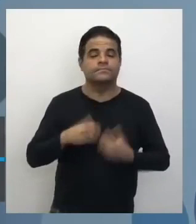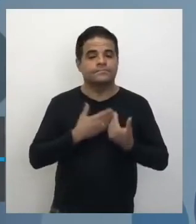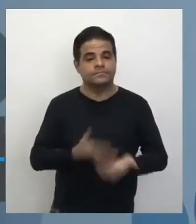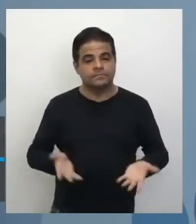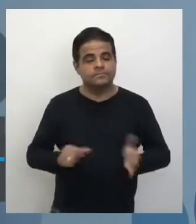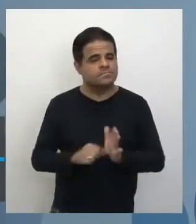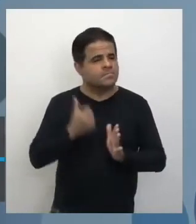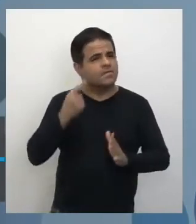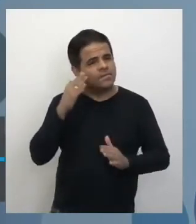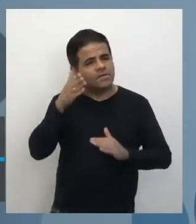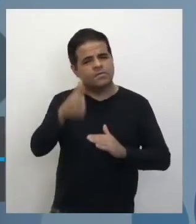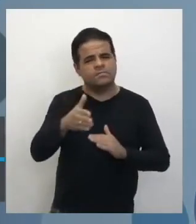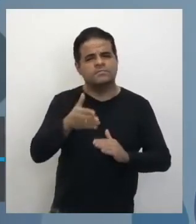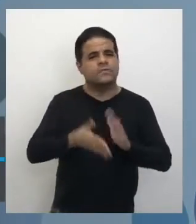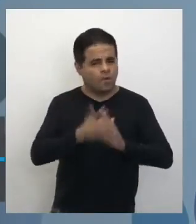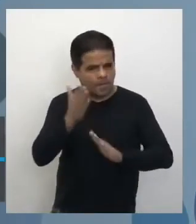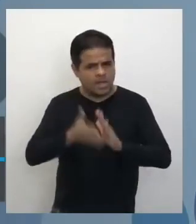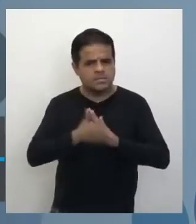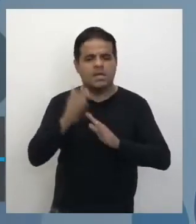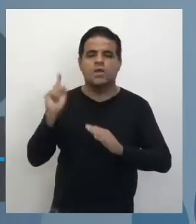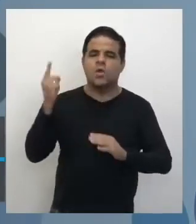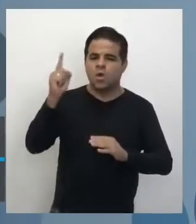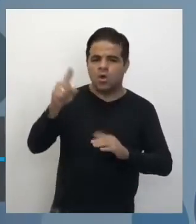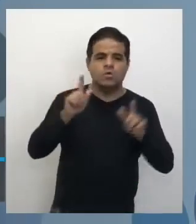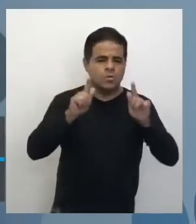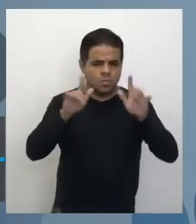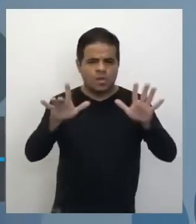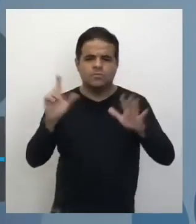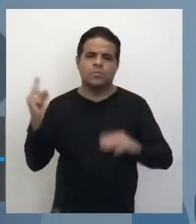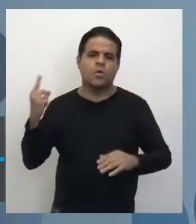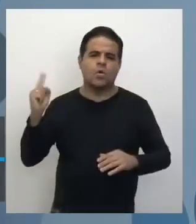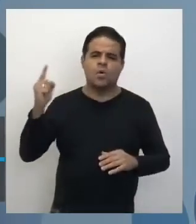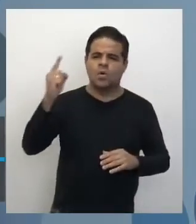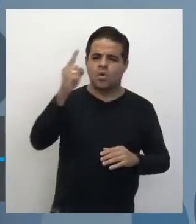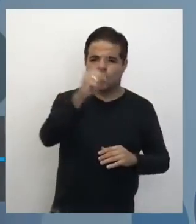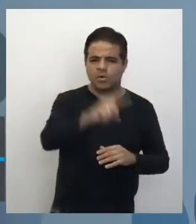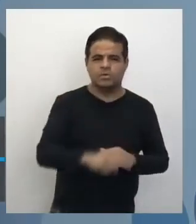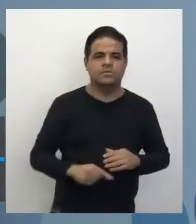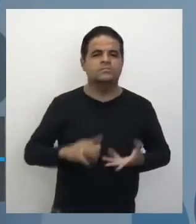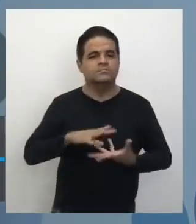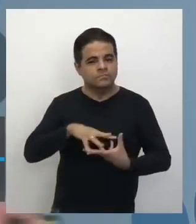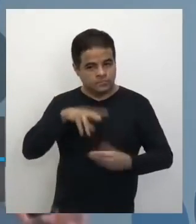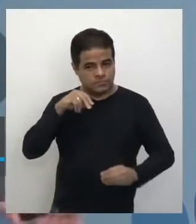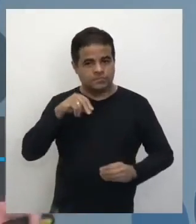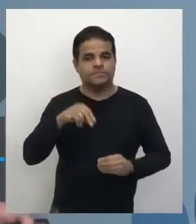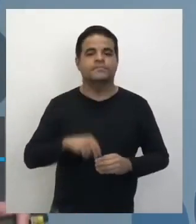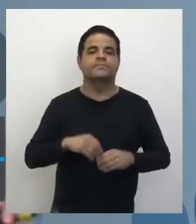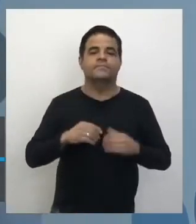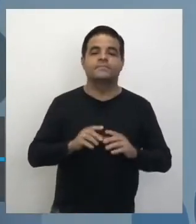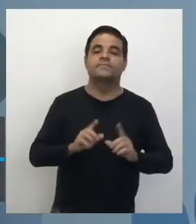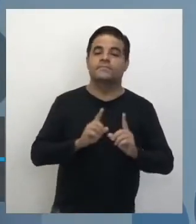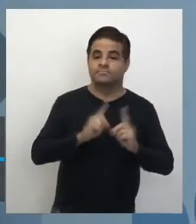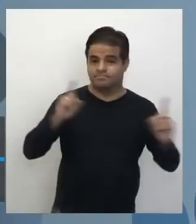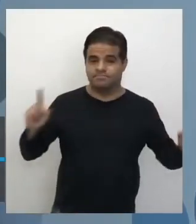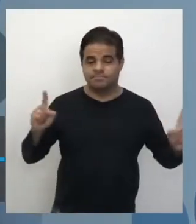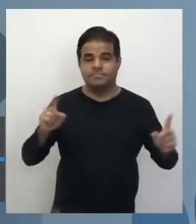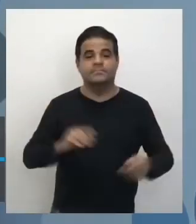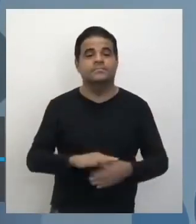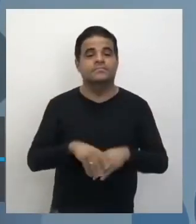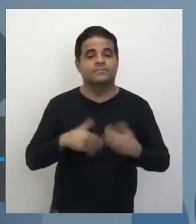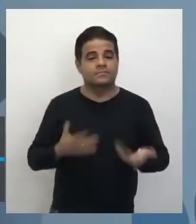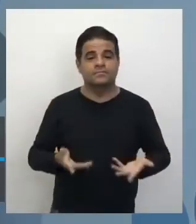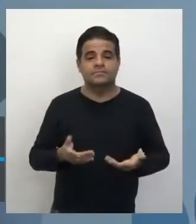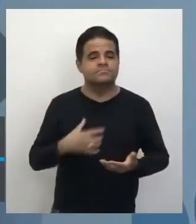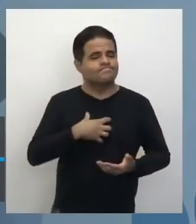a primeira vez que eu comecei a sair para longe de Guarulhos, né? Para longe, Ibirapuera é longe de Guarulhos, né? Guarulhos é longe de Ibirapuera.